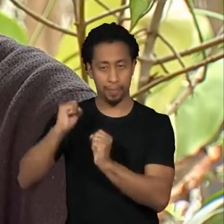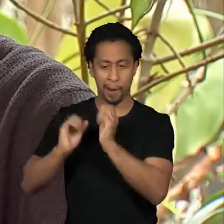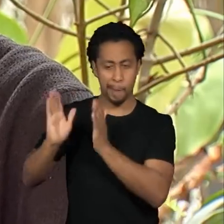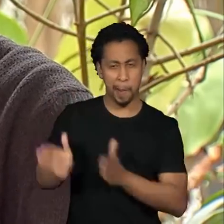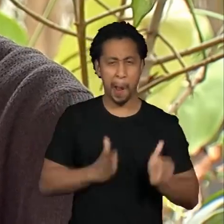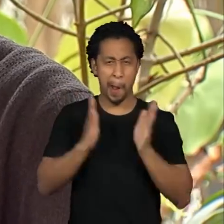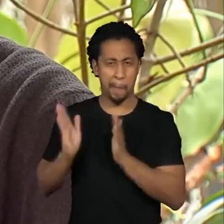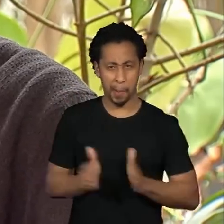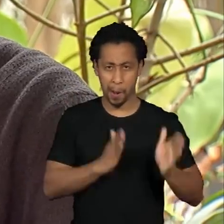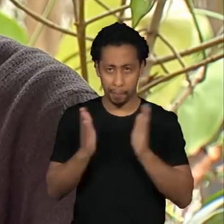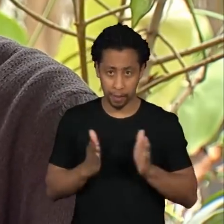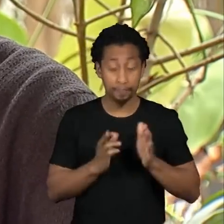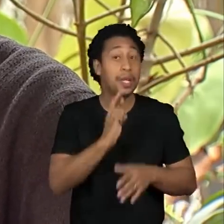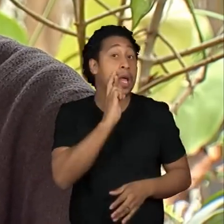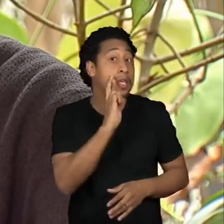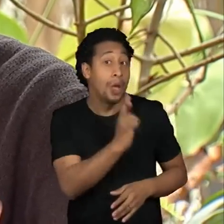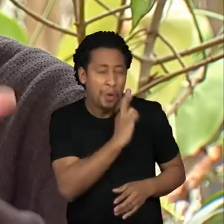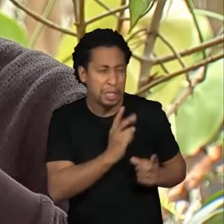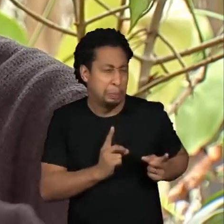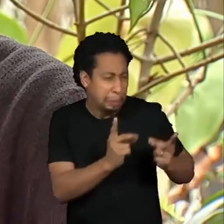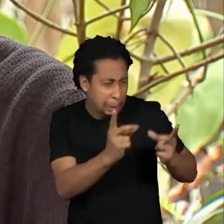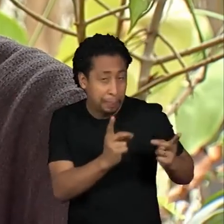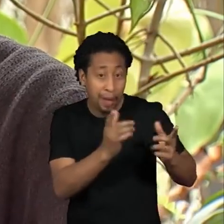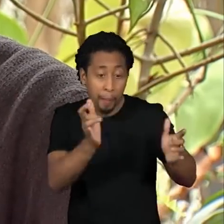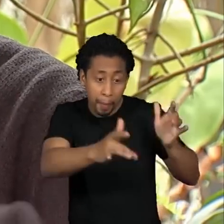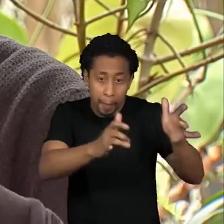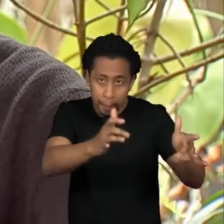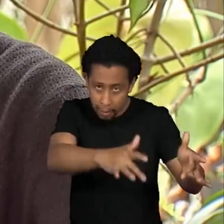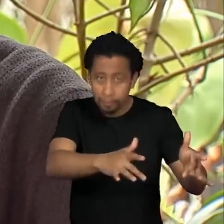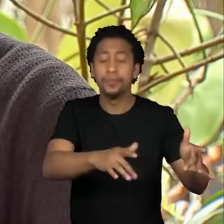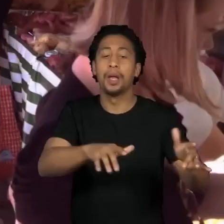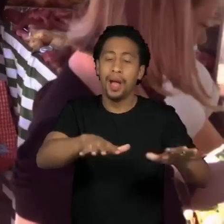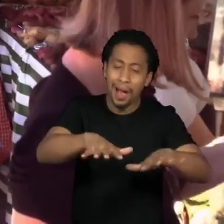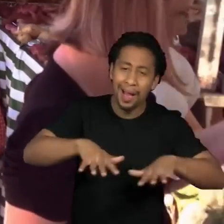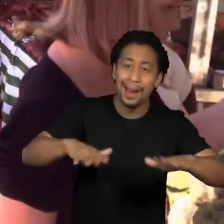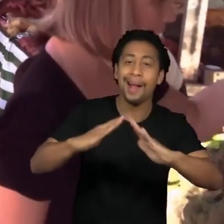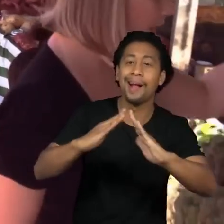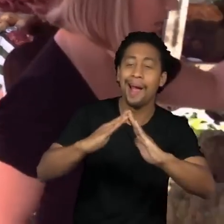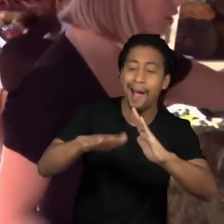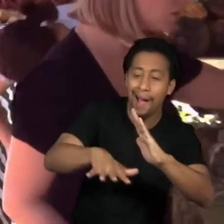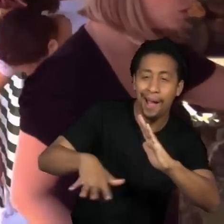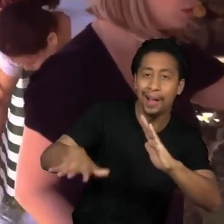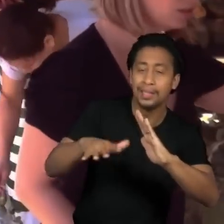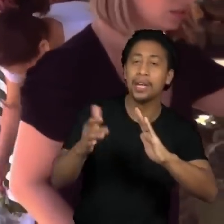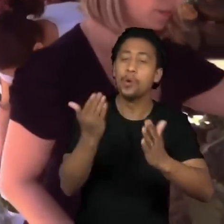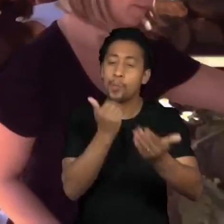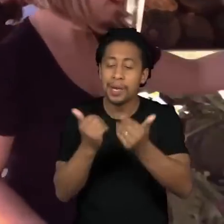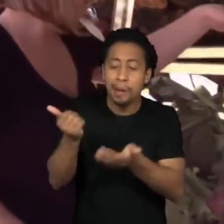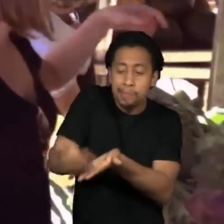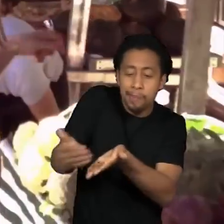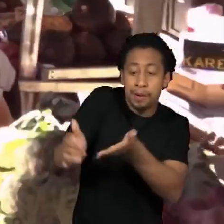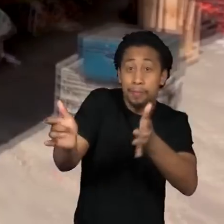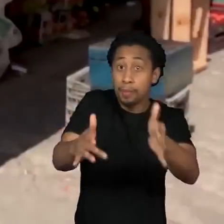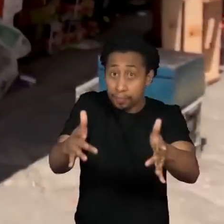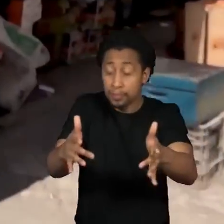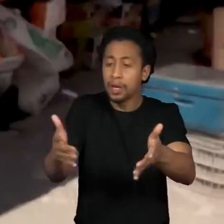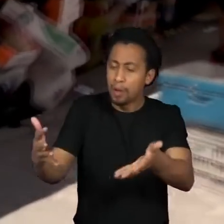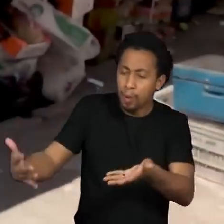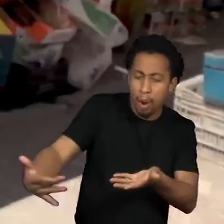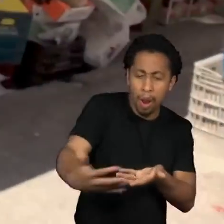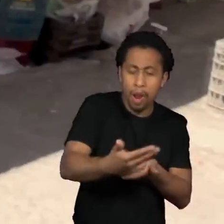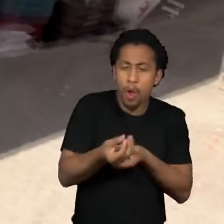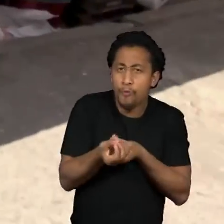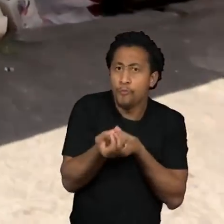dos restaurantes, das casas, e transformar isso em alimento social. Então acho que a grande reflexão é isso: tudo que me